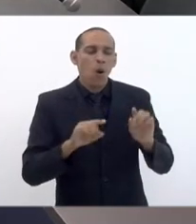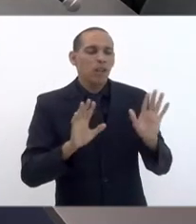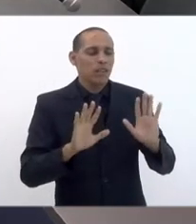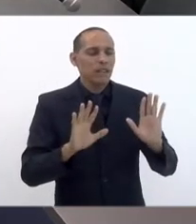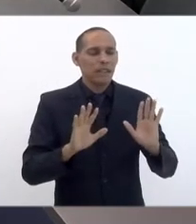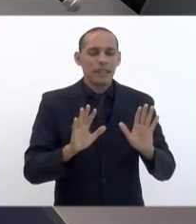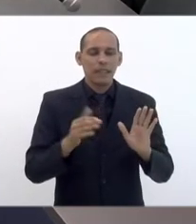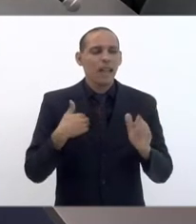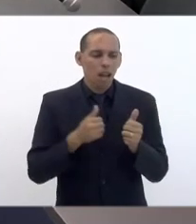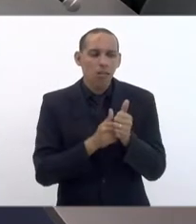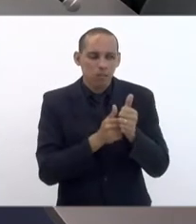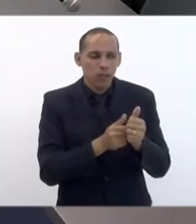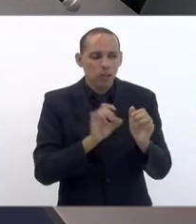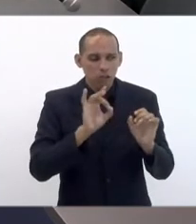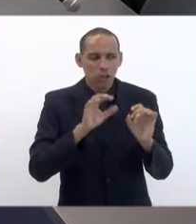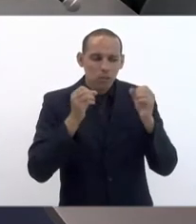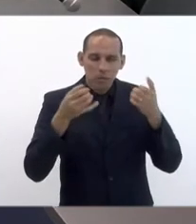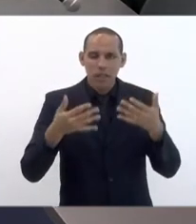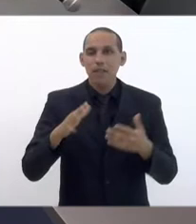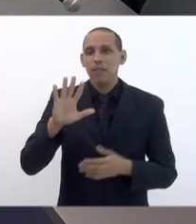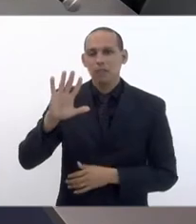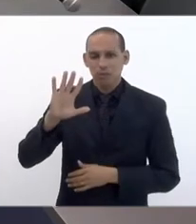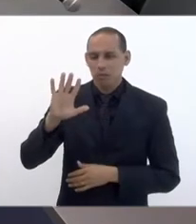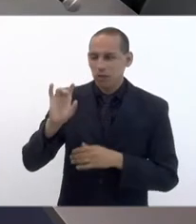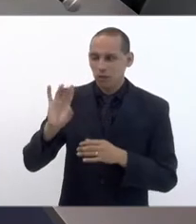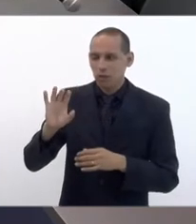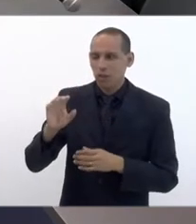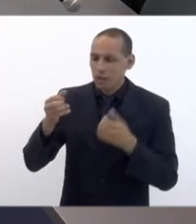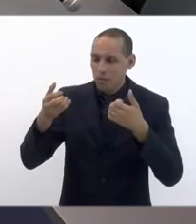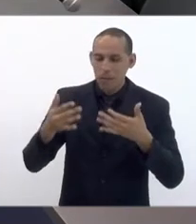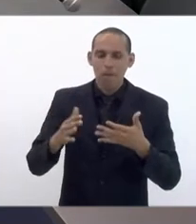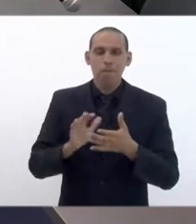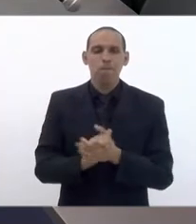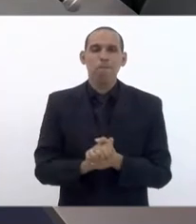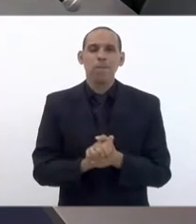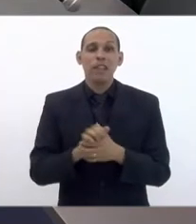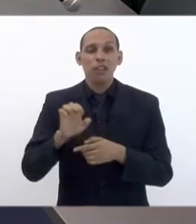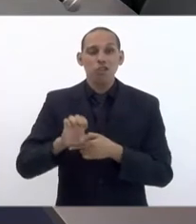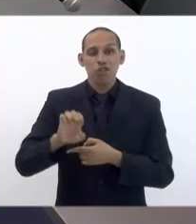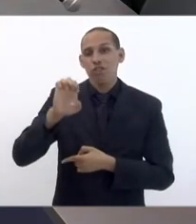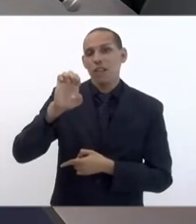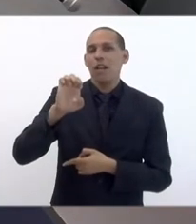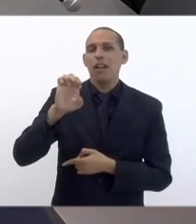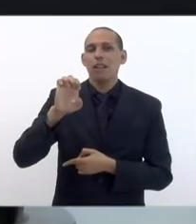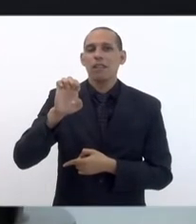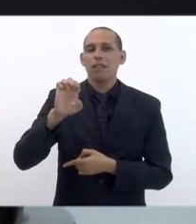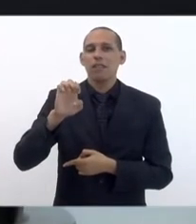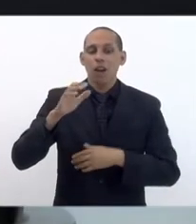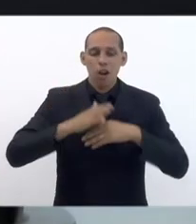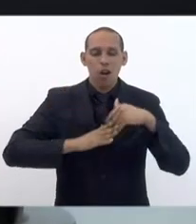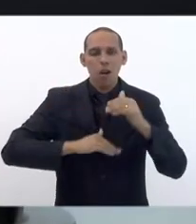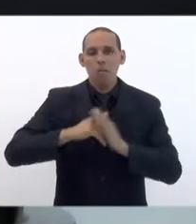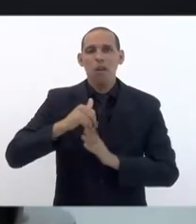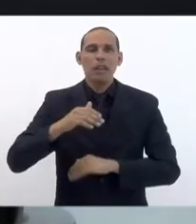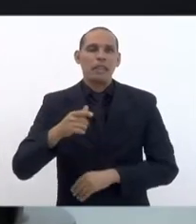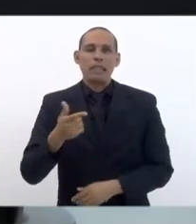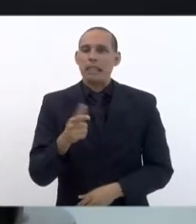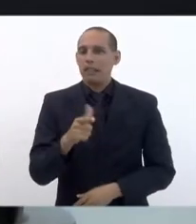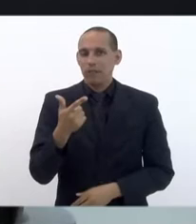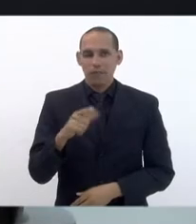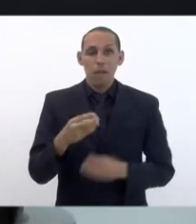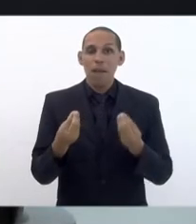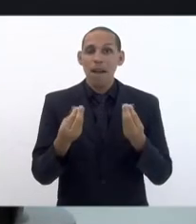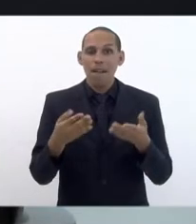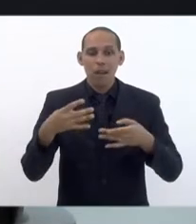Não, posso acompanhar, se eu estou explicando. Deixa eu só colocar a lógica. O Estado não é competente para definir o que